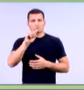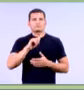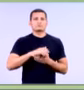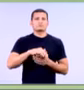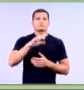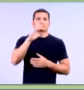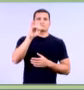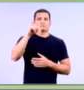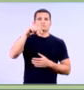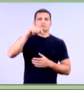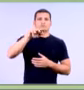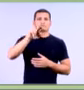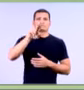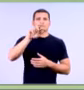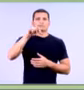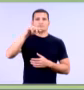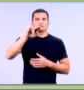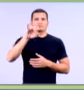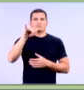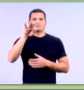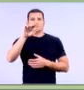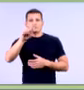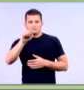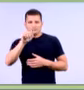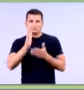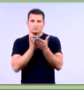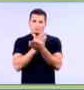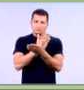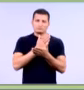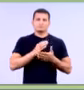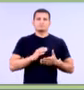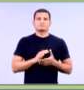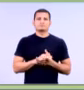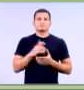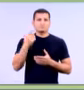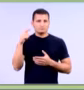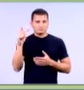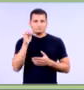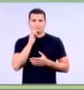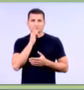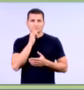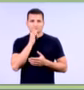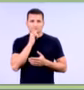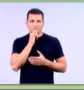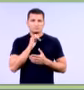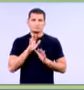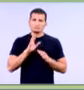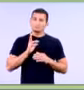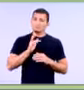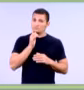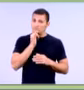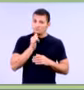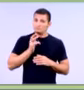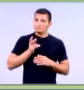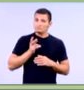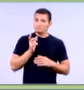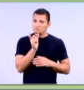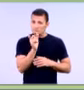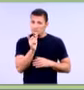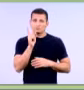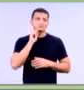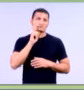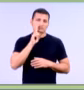tá, gente? Uma outra situação, lógico, exceto quando as palavras forem estrangeiras. Outra